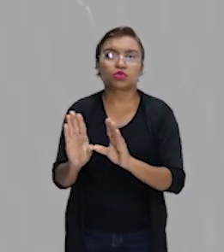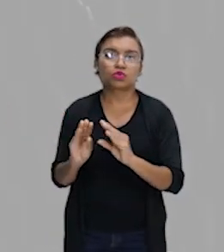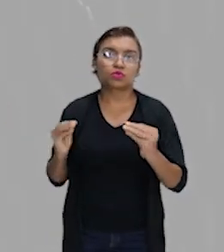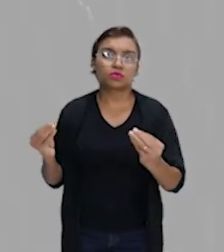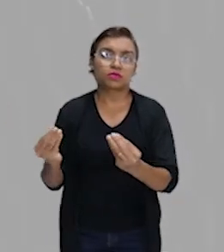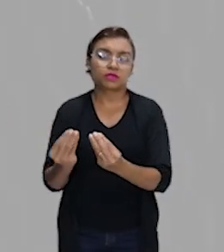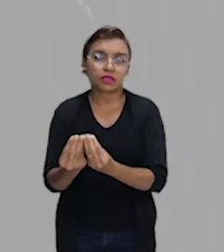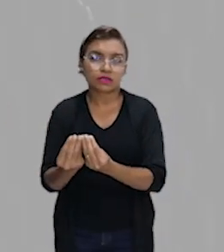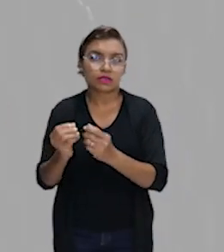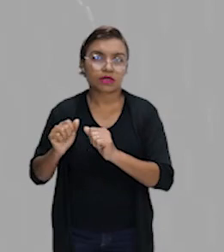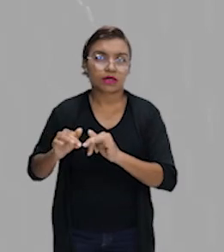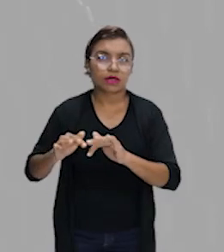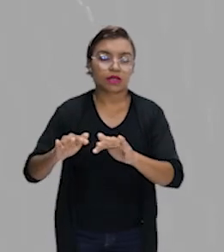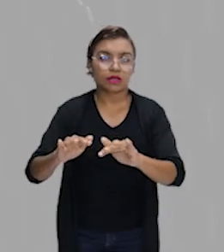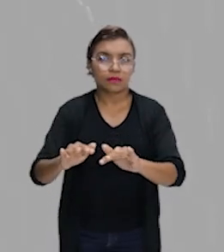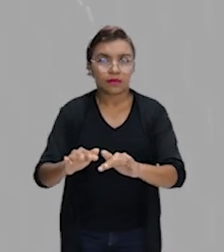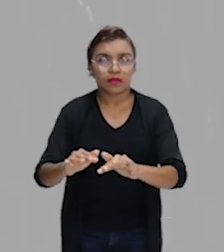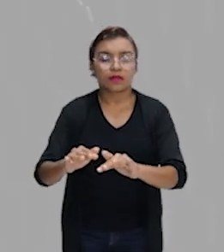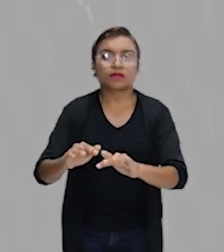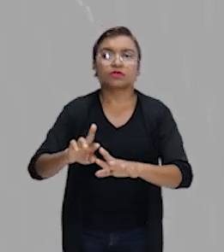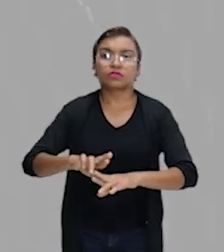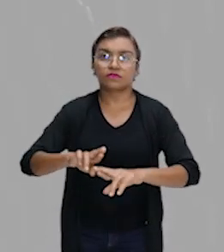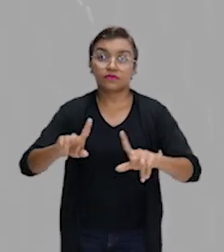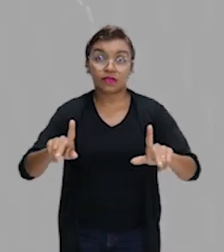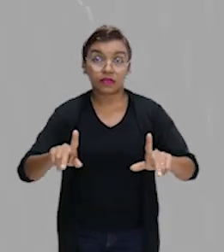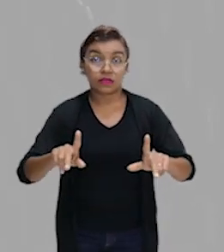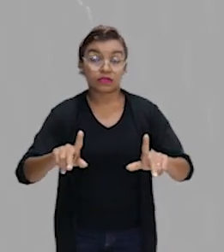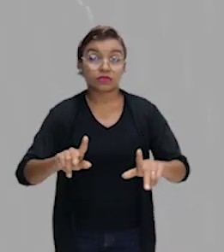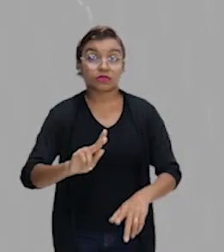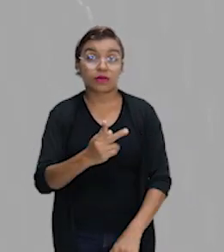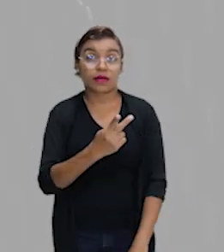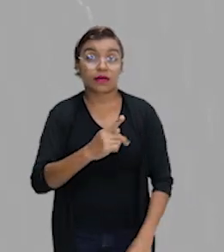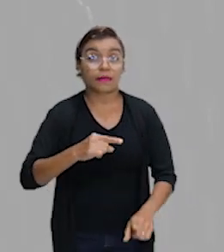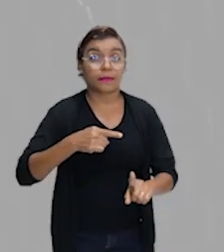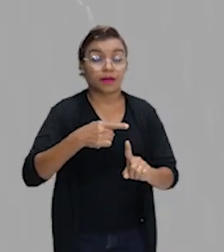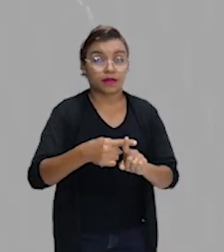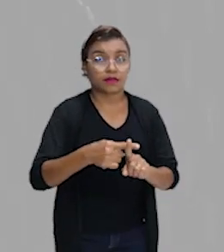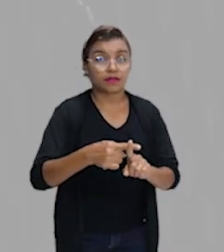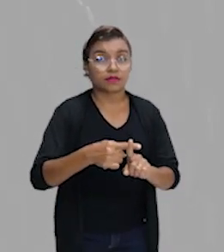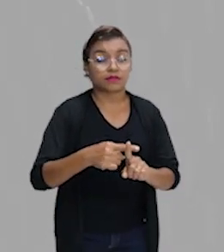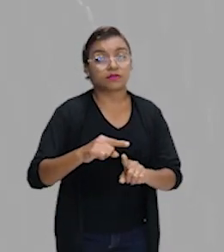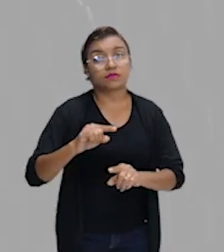vão liberar cátions diferentes do H+, e ânions diferentes do